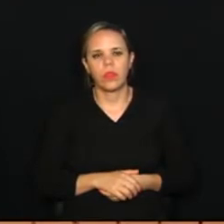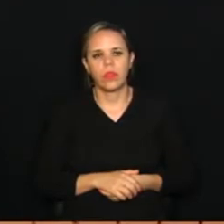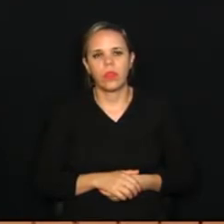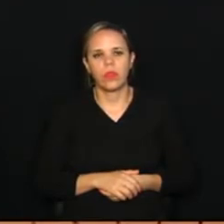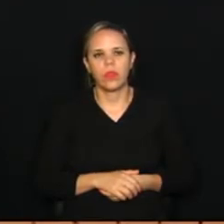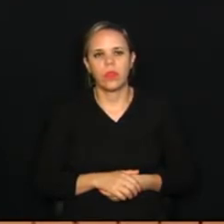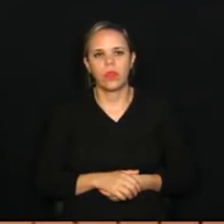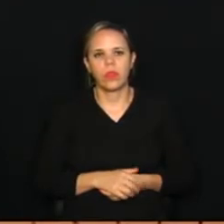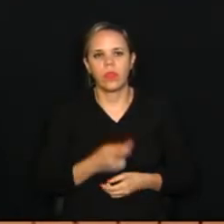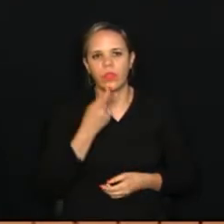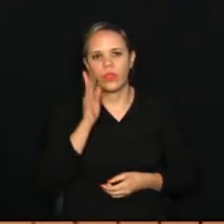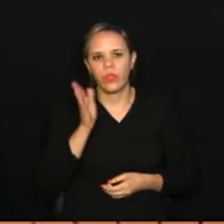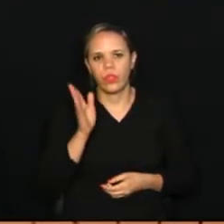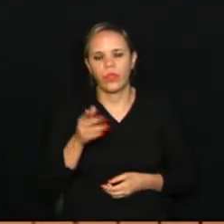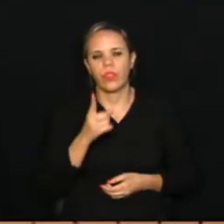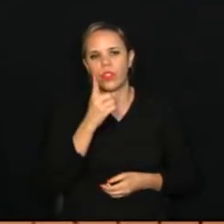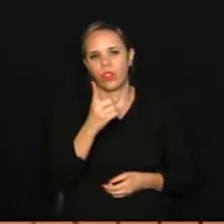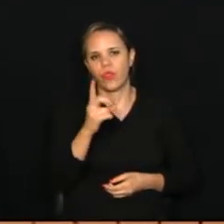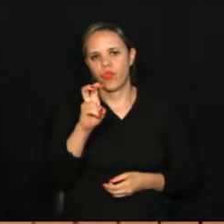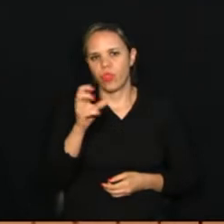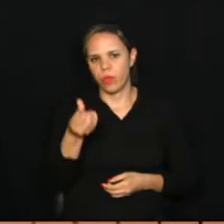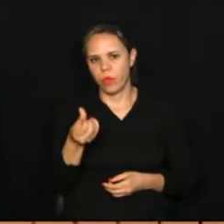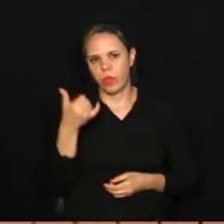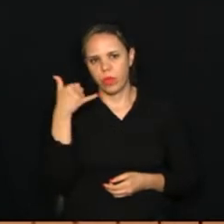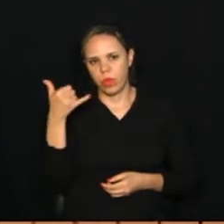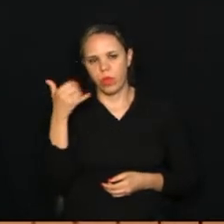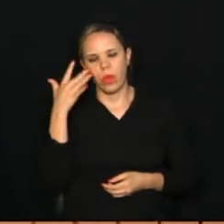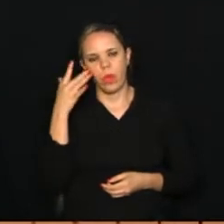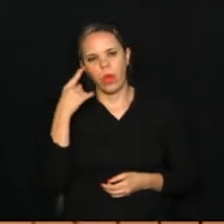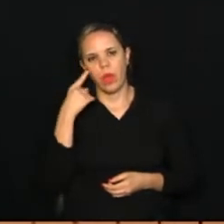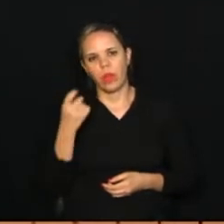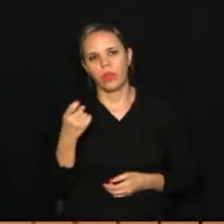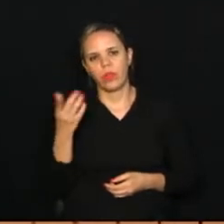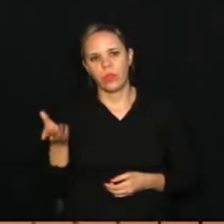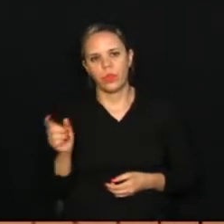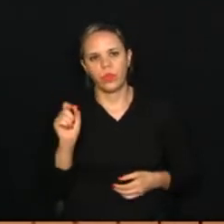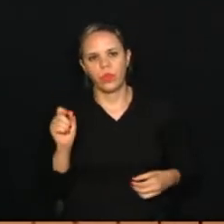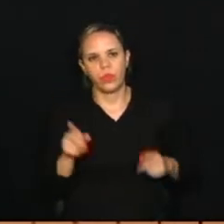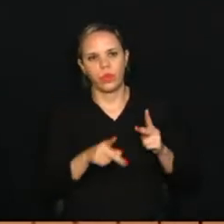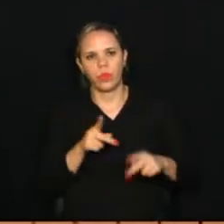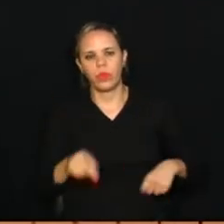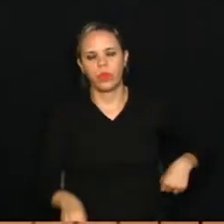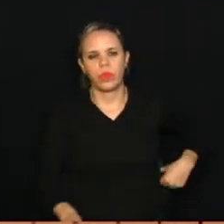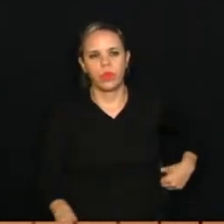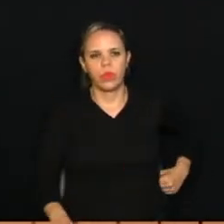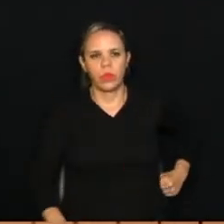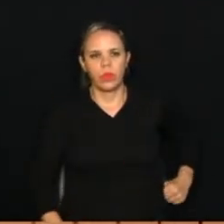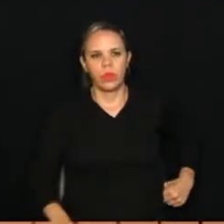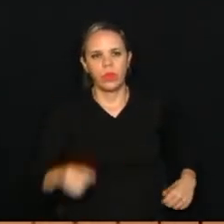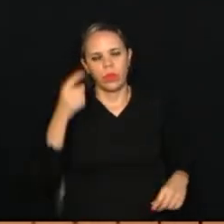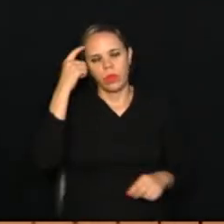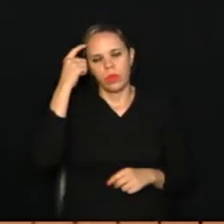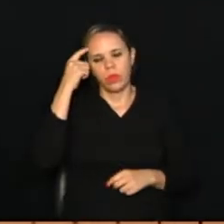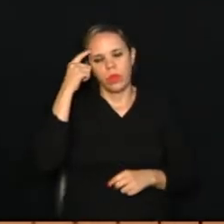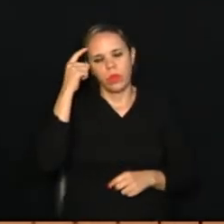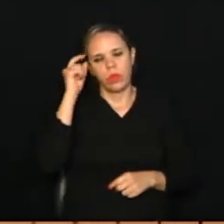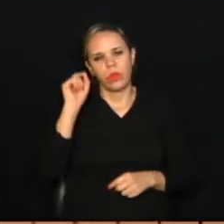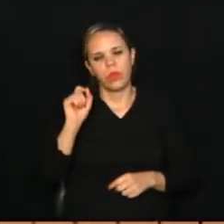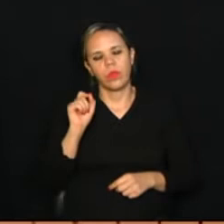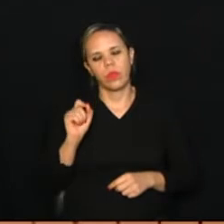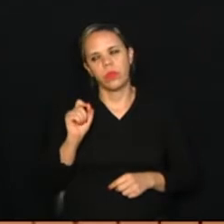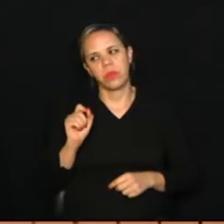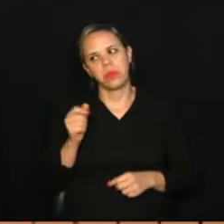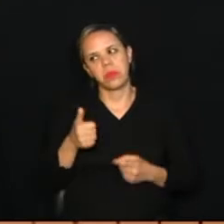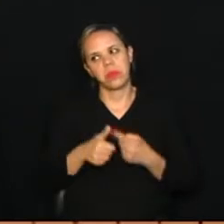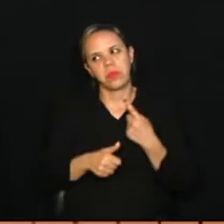Foi falado sobre um 56, né? Eu acho interessante que muita gente pensa que, bom,